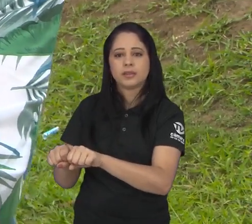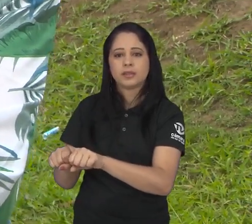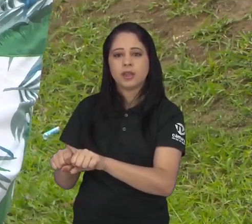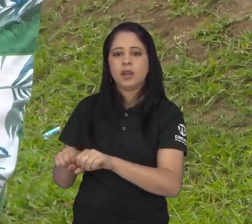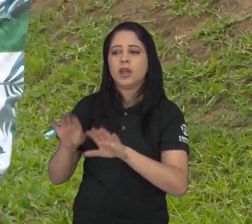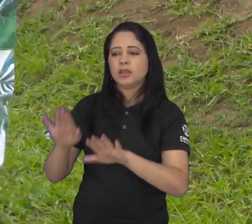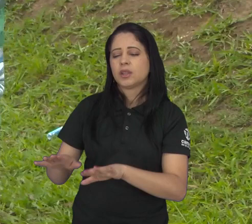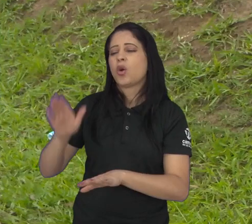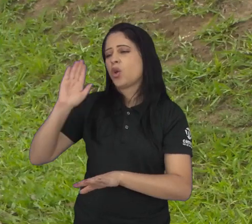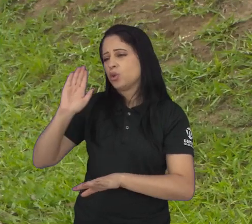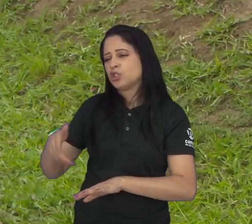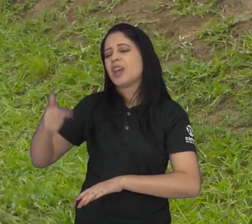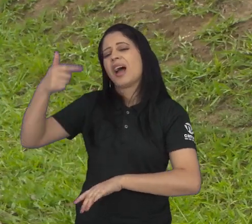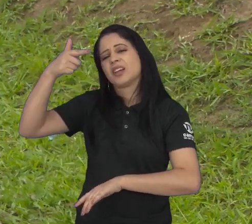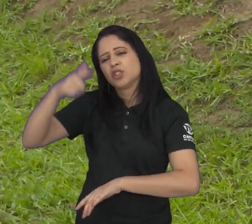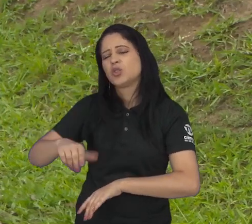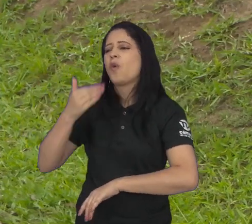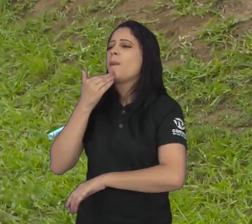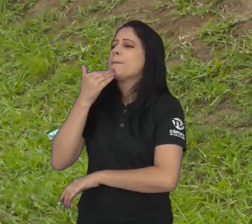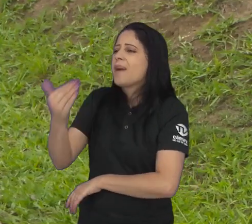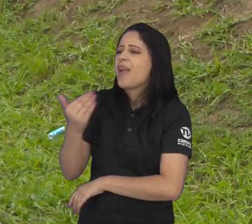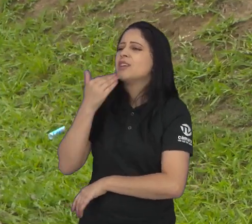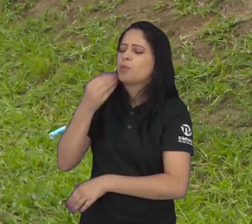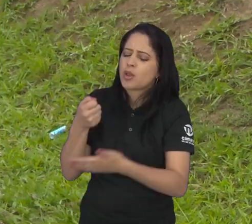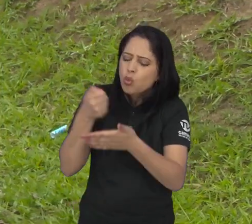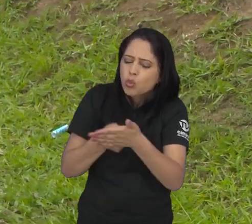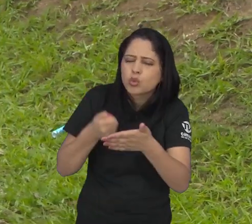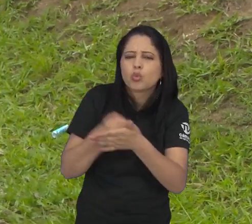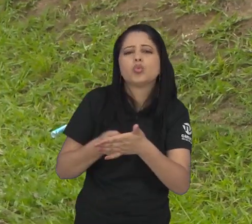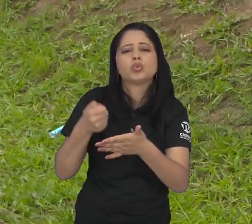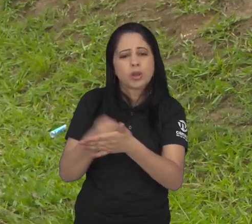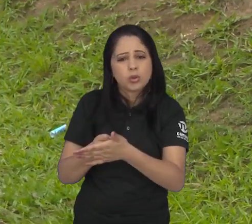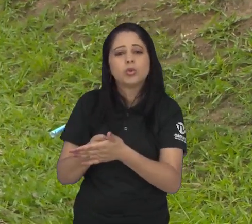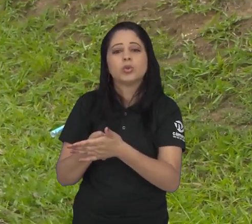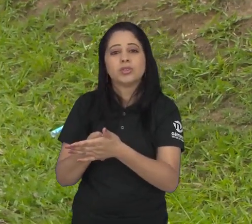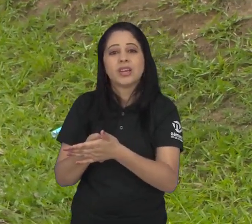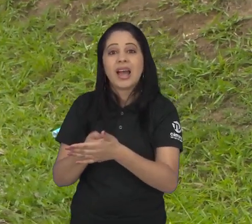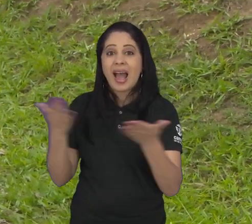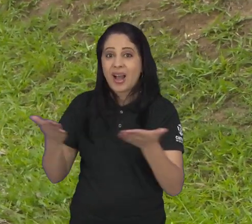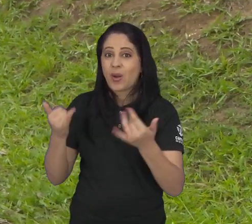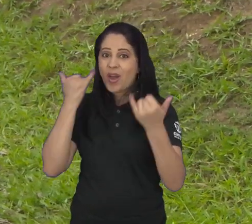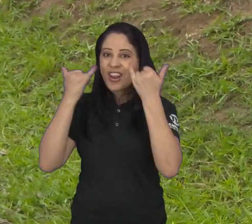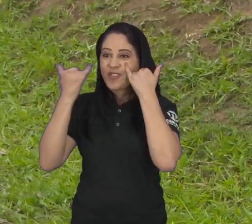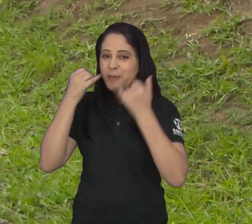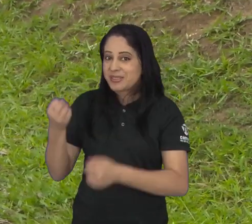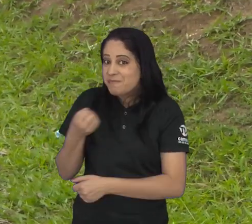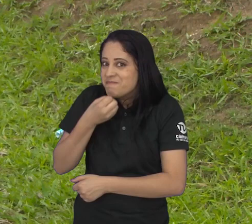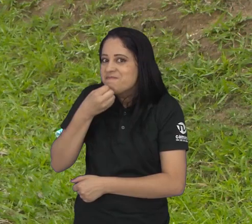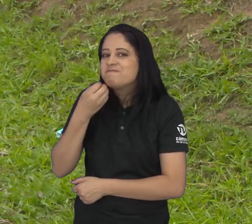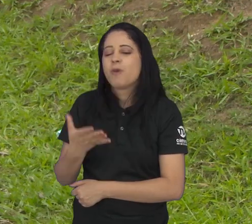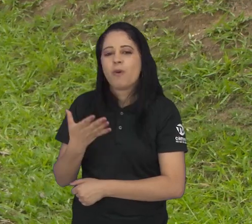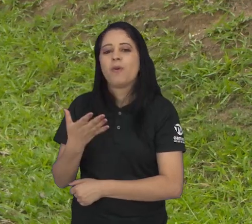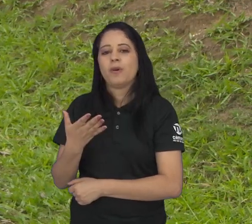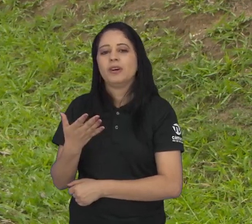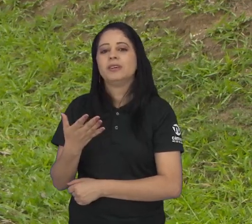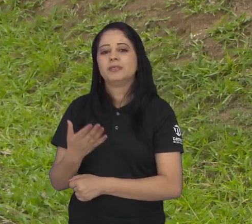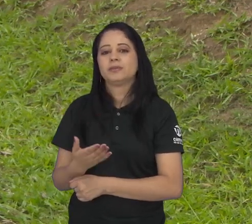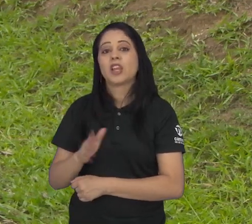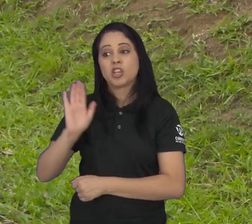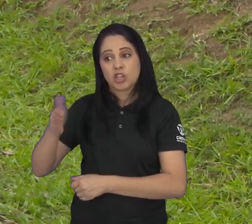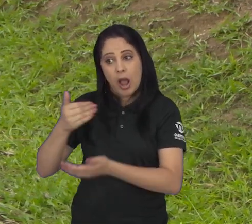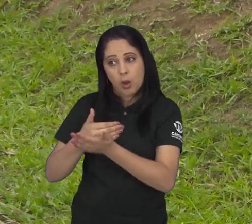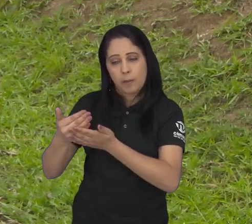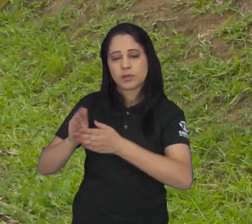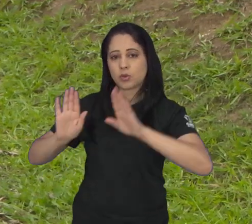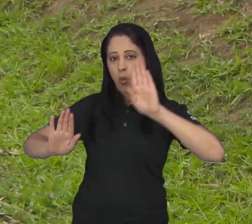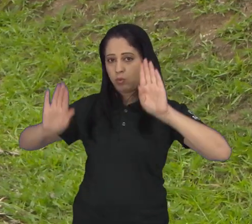de muito a vacinado muitas cobranças foi uma luta muito grande nós temos uma boa notícia para dar para a população que já foi aberta